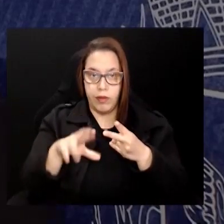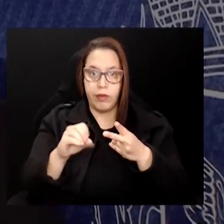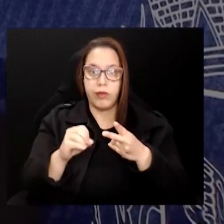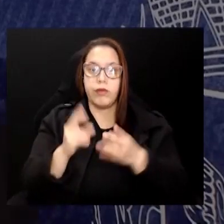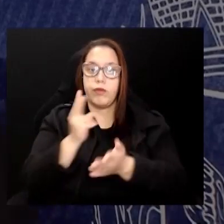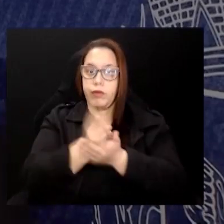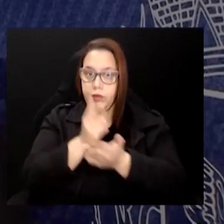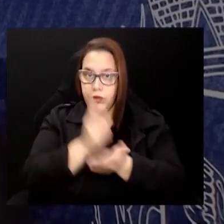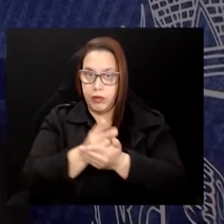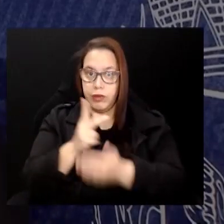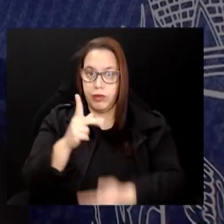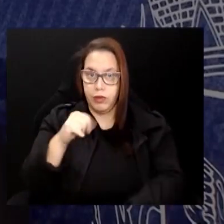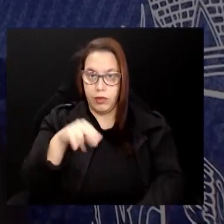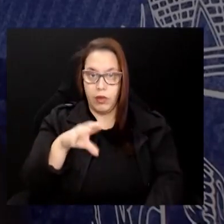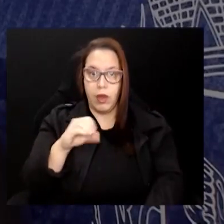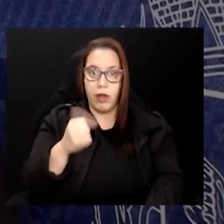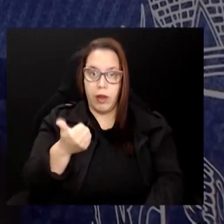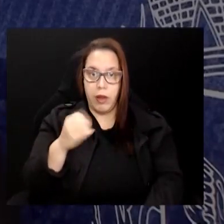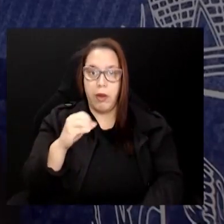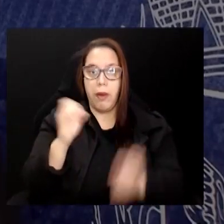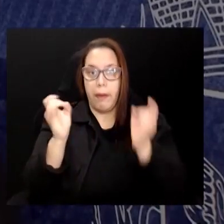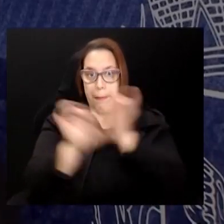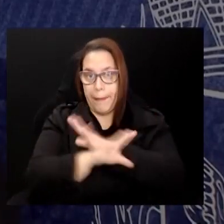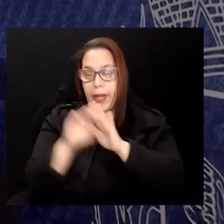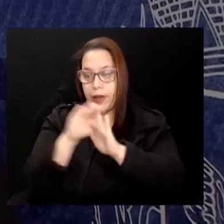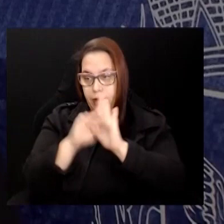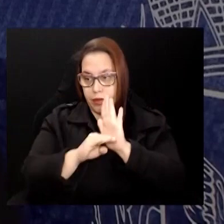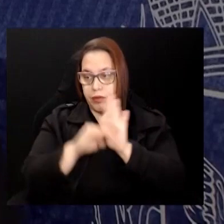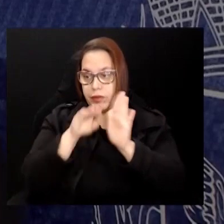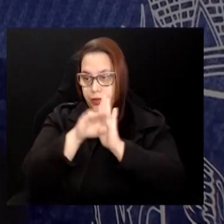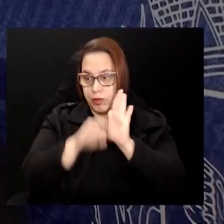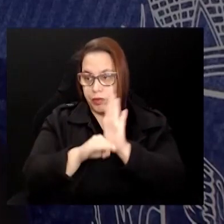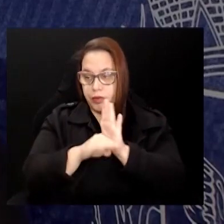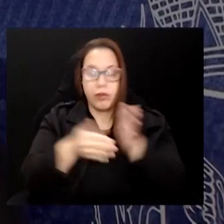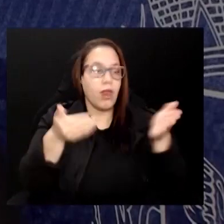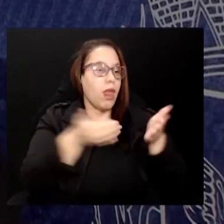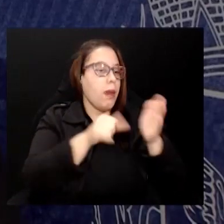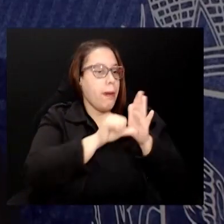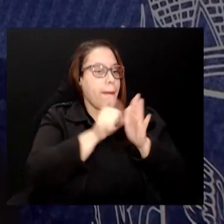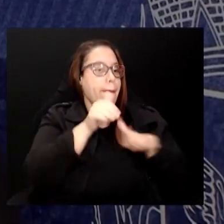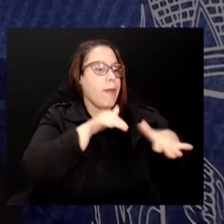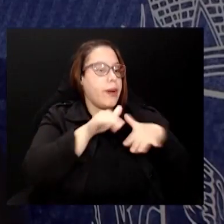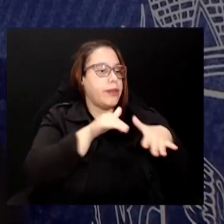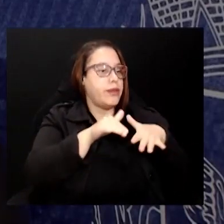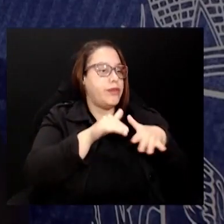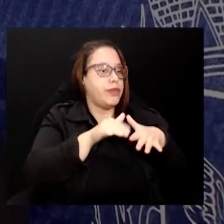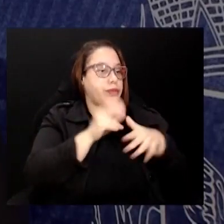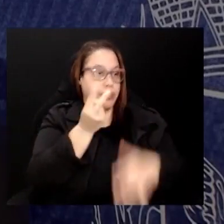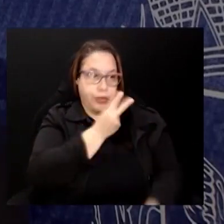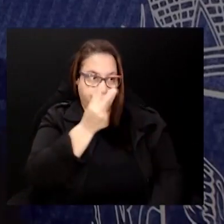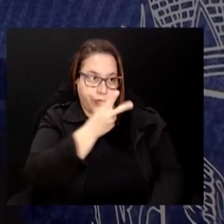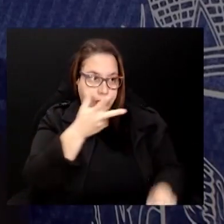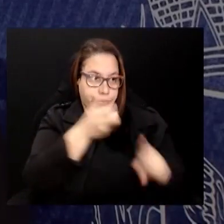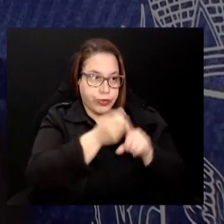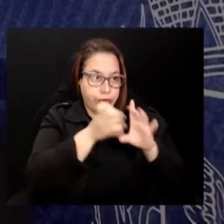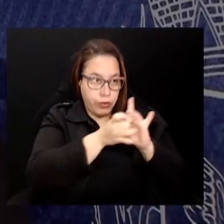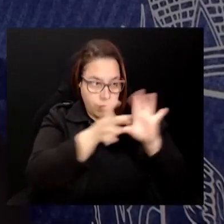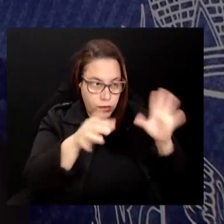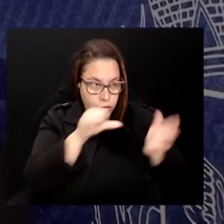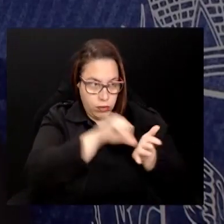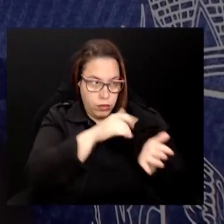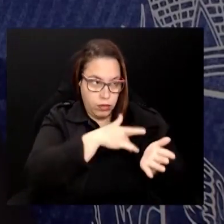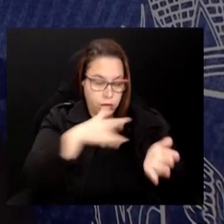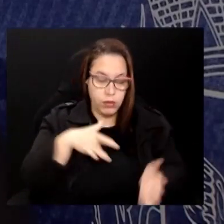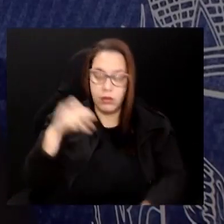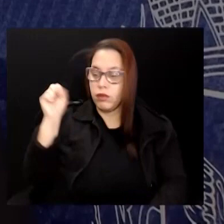Pneumo-10 até acabar nossos estoques. Então agora, nesse primeiro momento, vão estar as duas vacinas disponíveis no posto de saúde? Sim, as duas